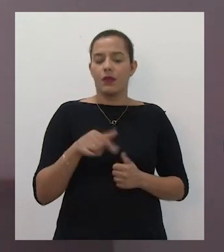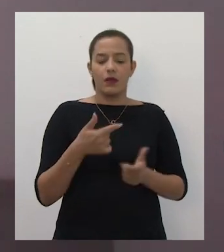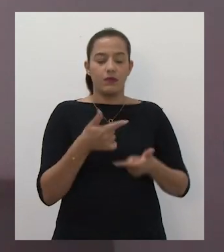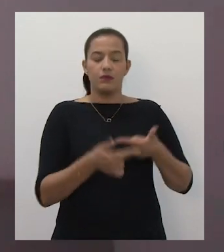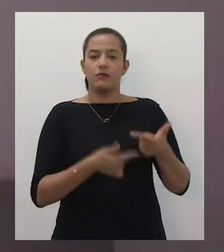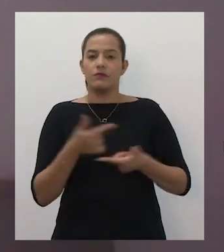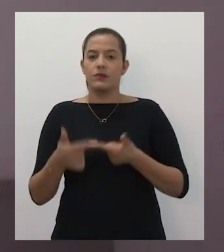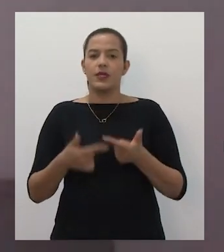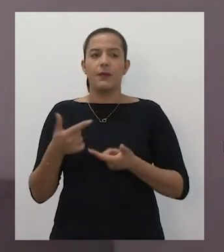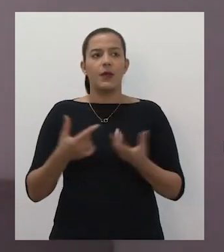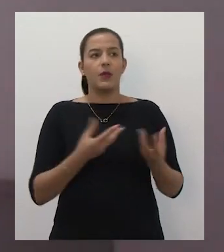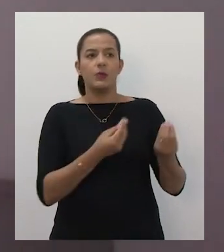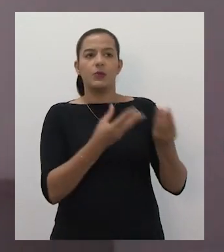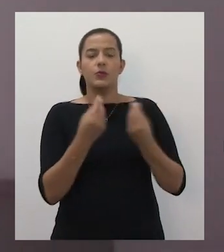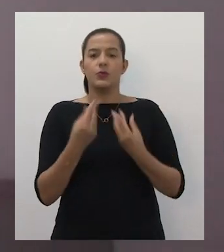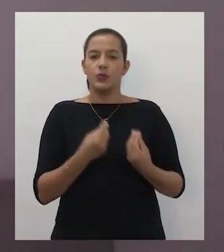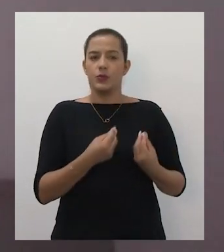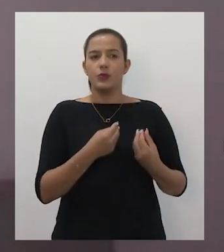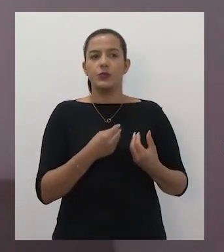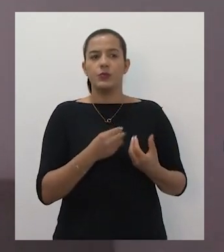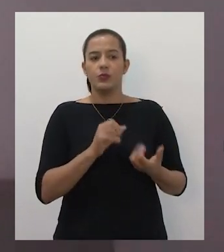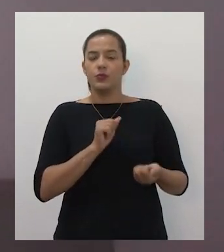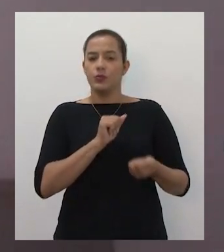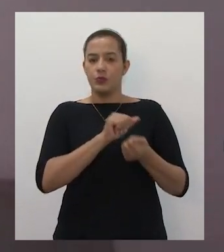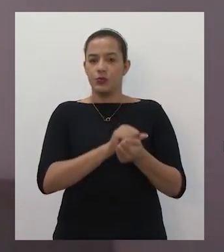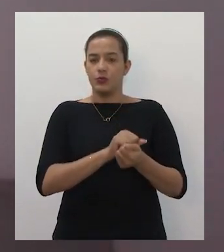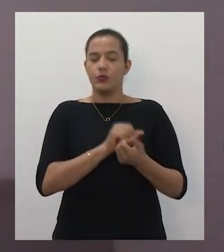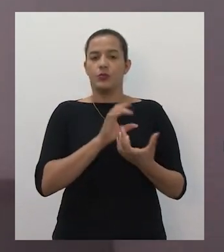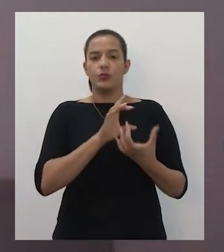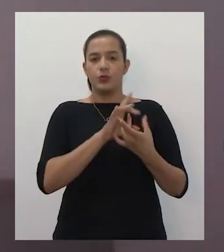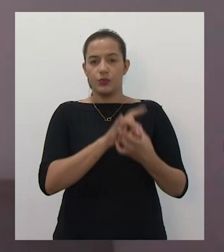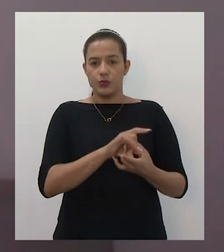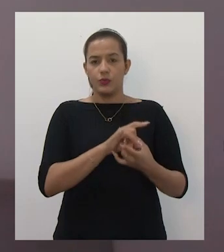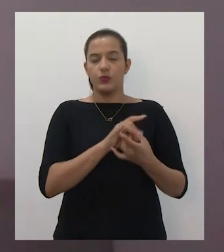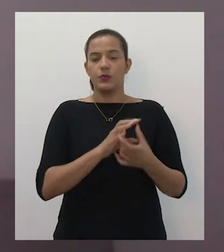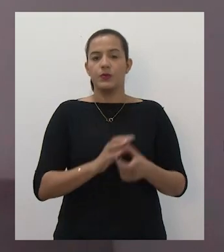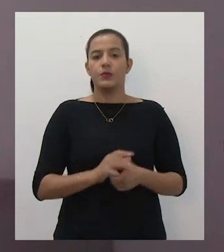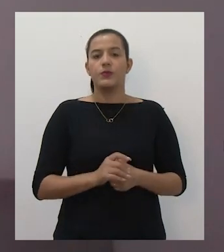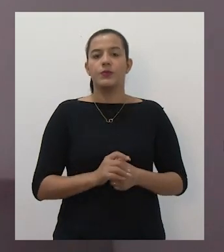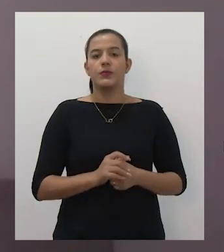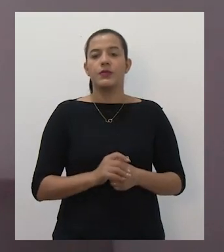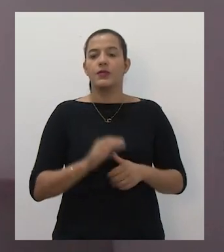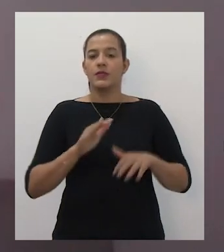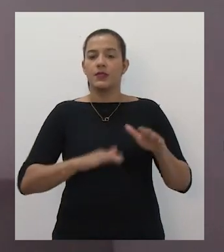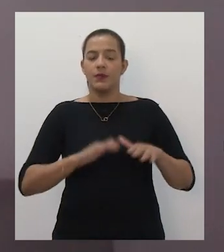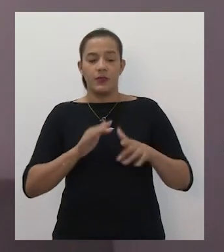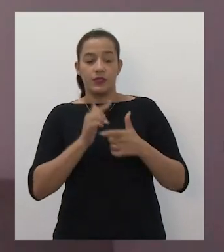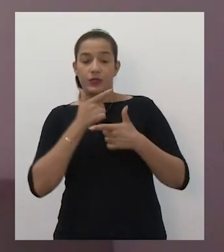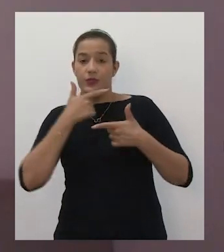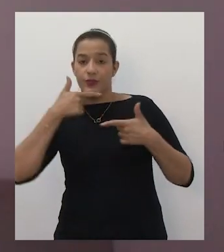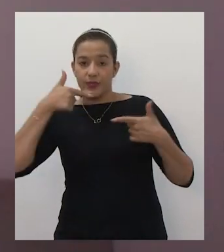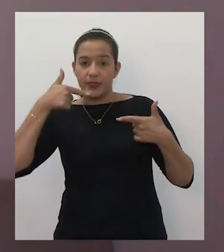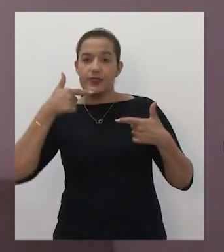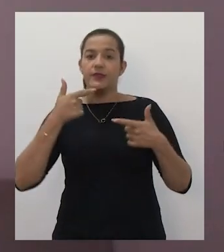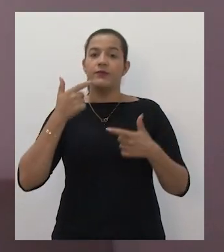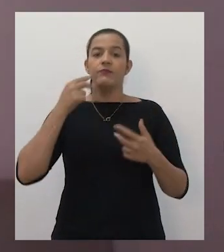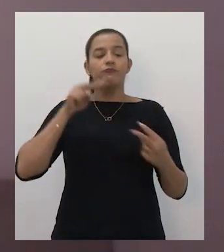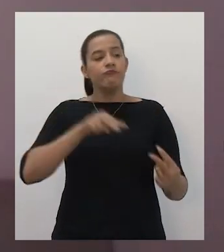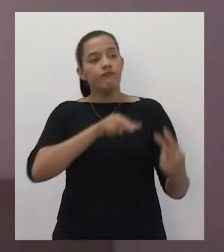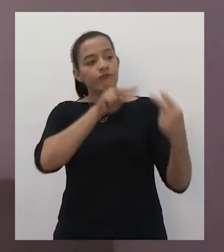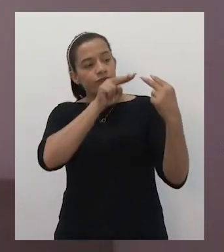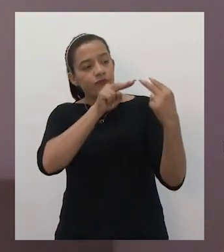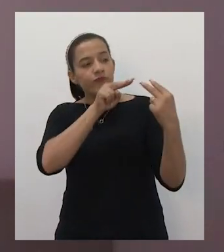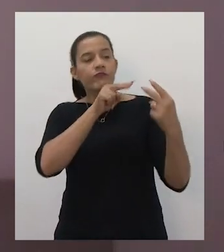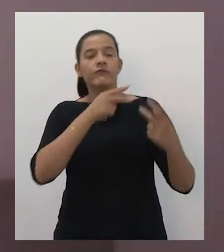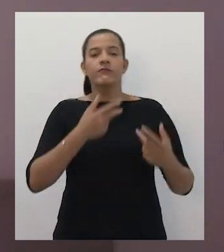de multiletramento, eu diria, né? De sorrir, de olhar no